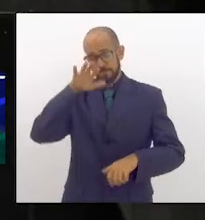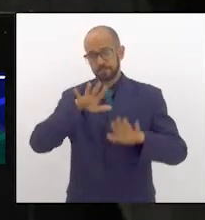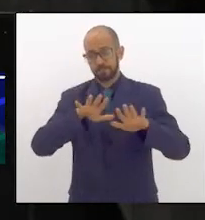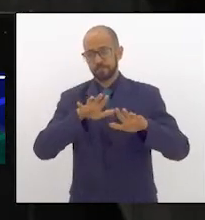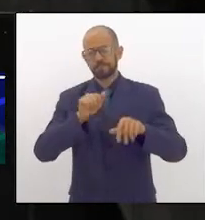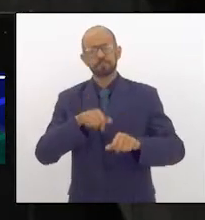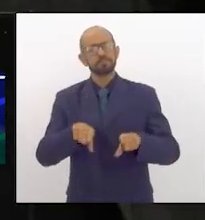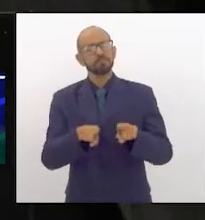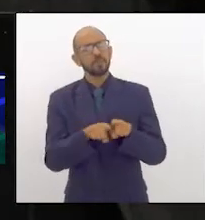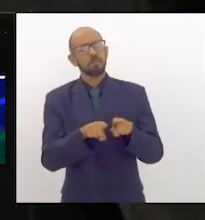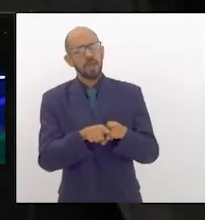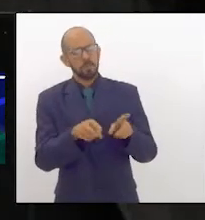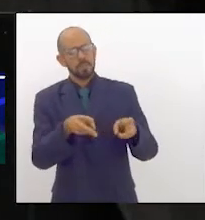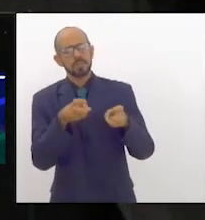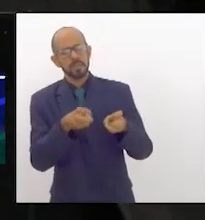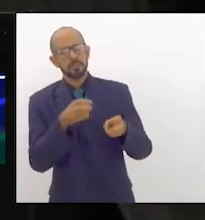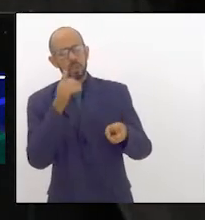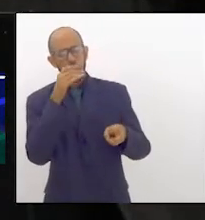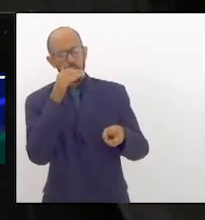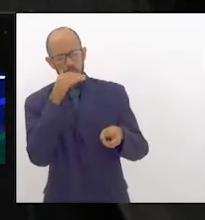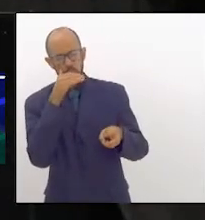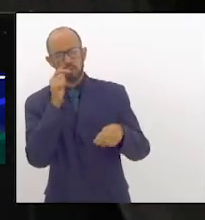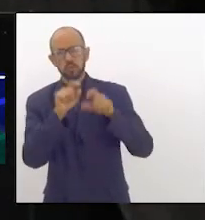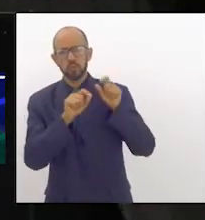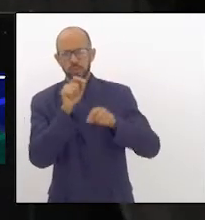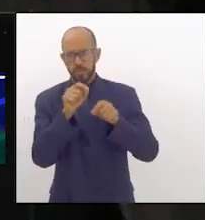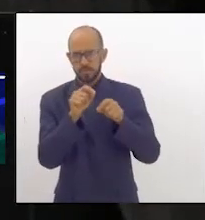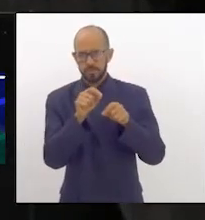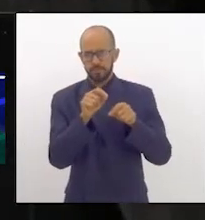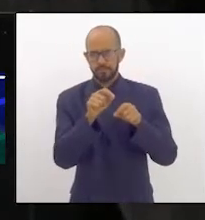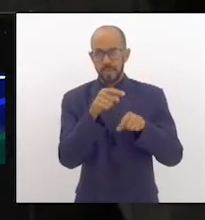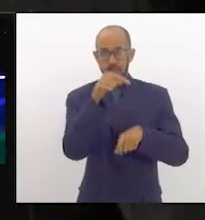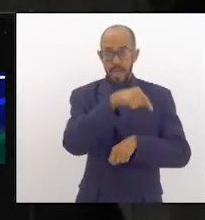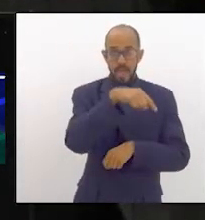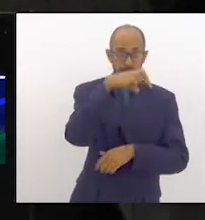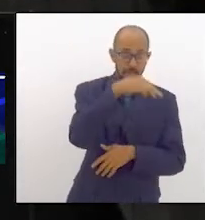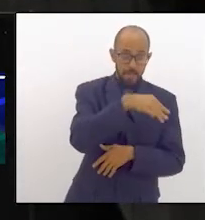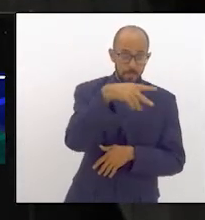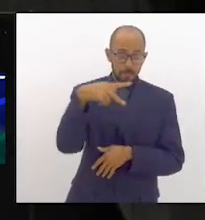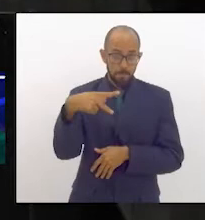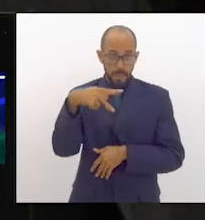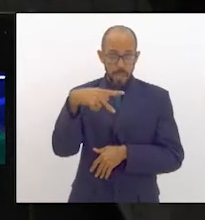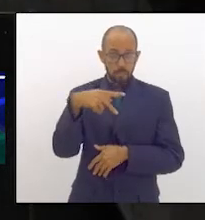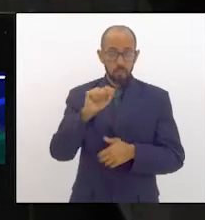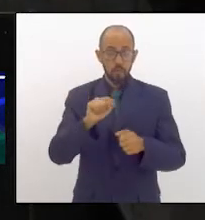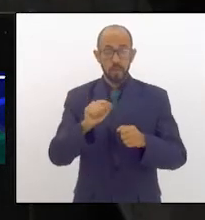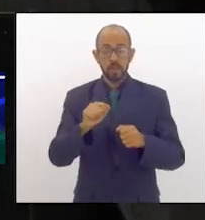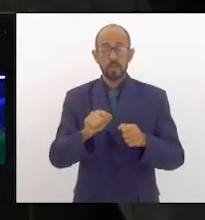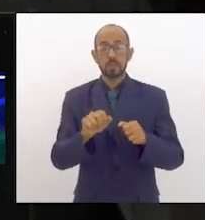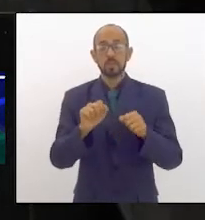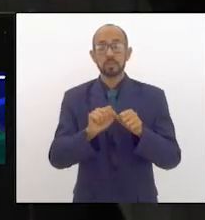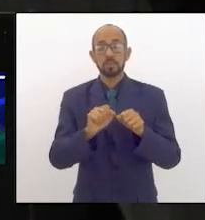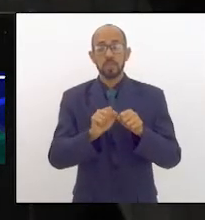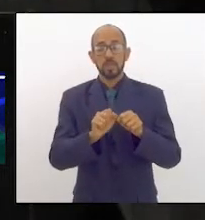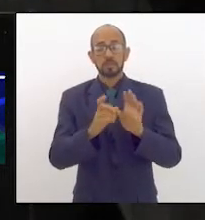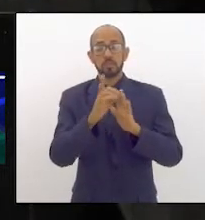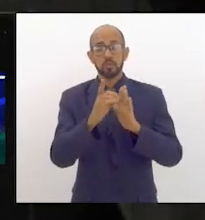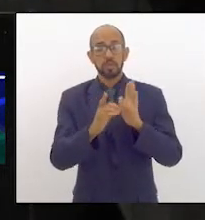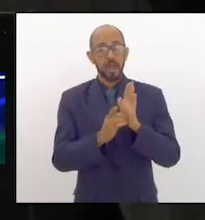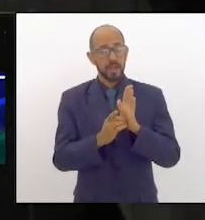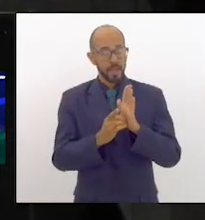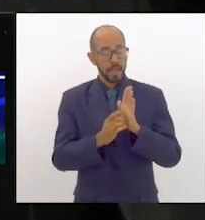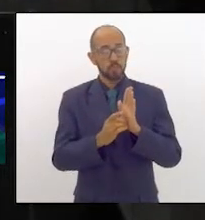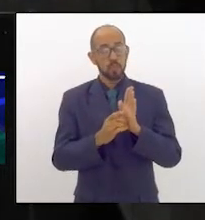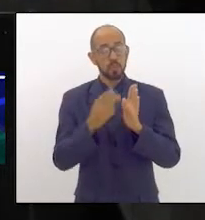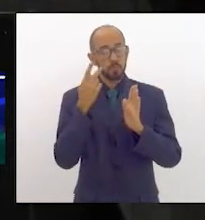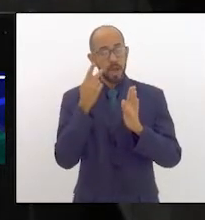curiosa essa medida provisória que Aliás foi regulamentada no mesmo dia por um decreto do Presidente da